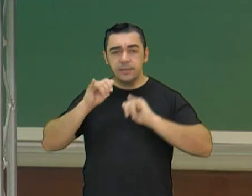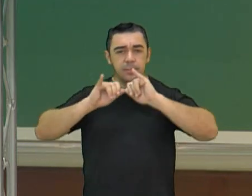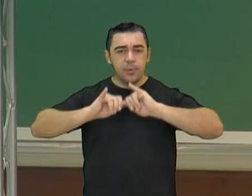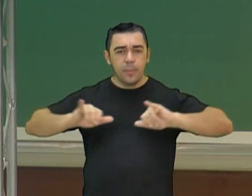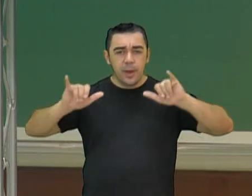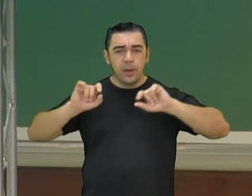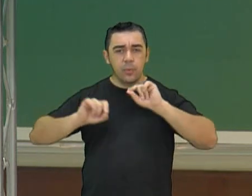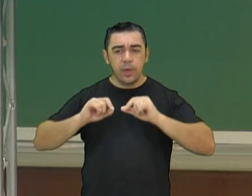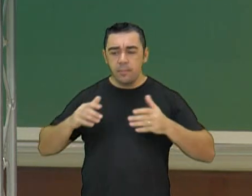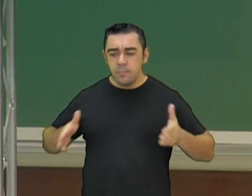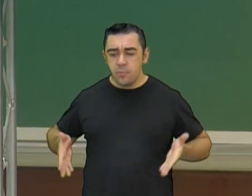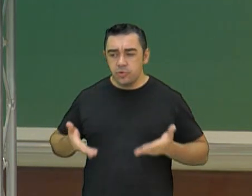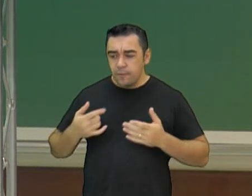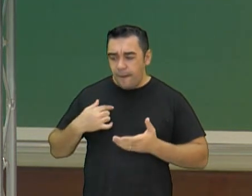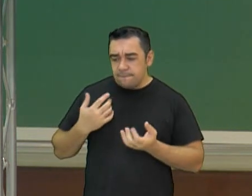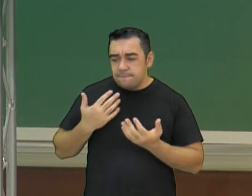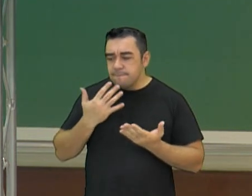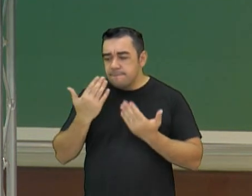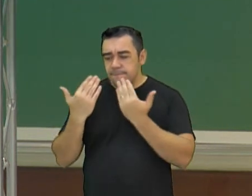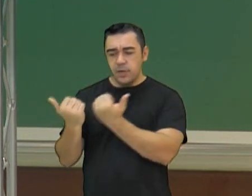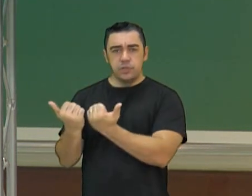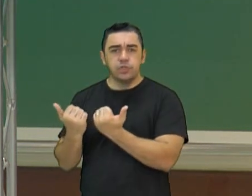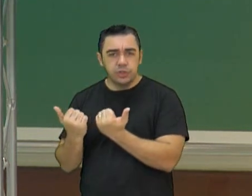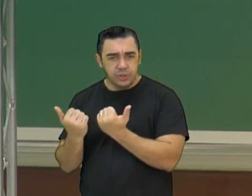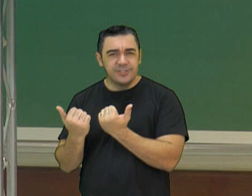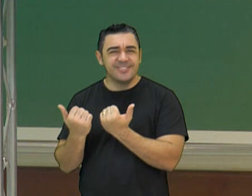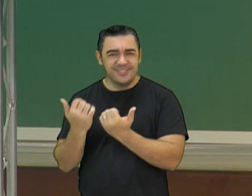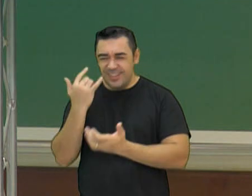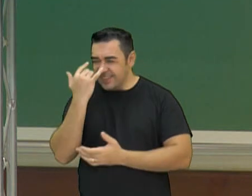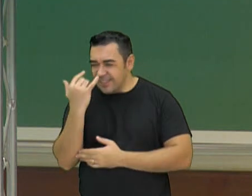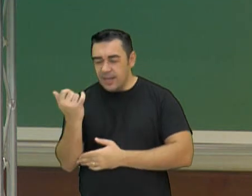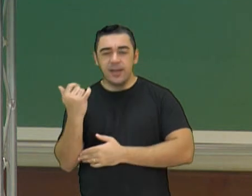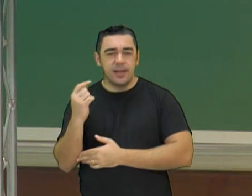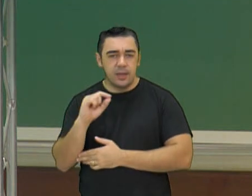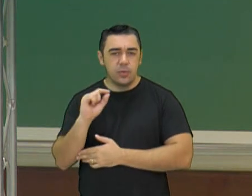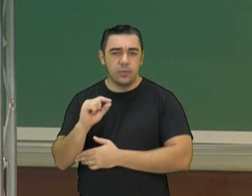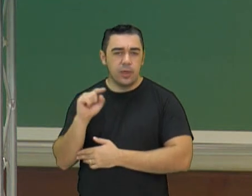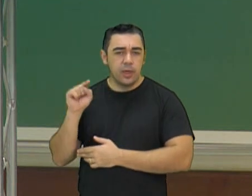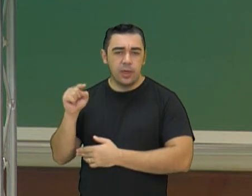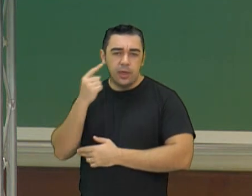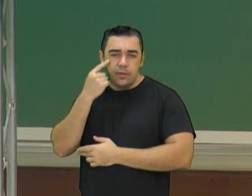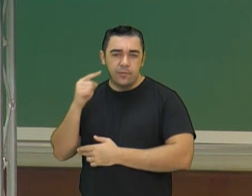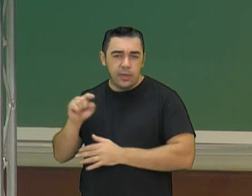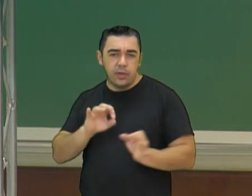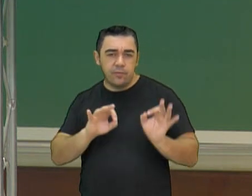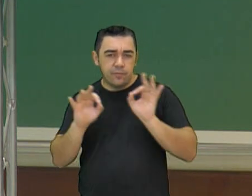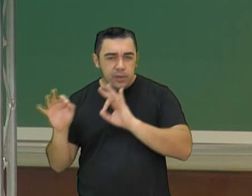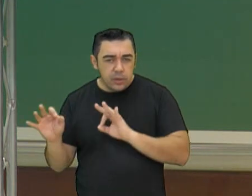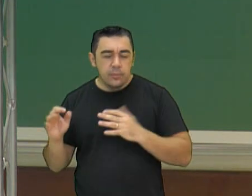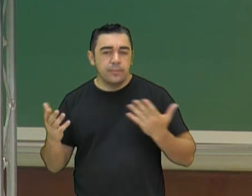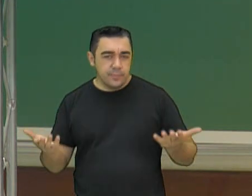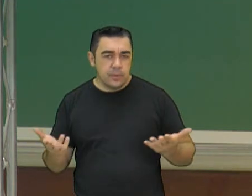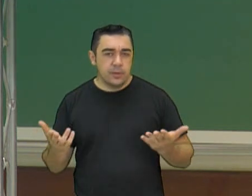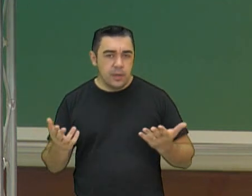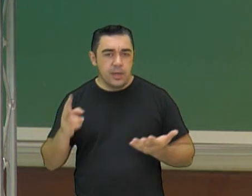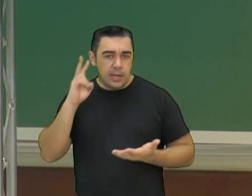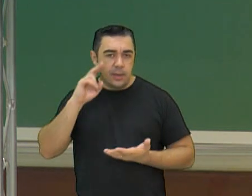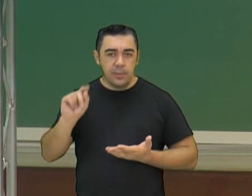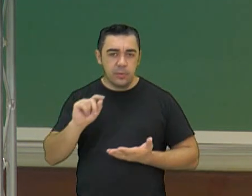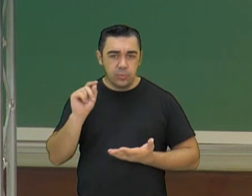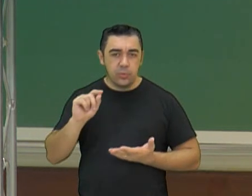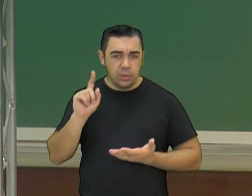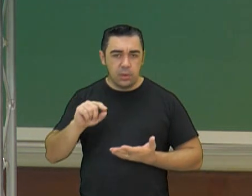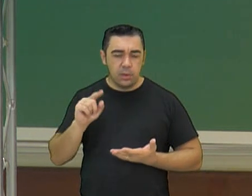de motivar a pessoa para o consumo dessa obra cultural que está sendo anunciada. Né? Lembrando que o produto cultural